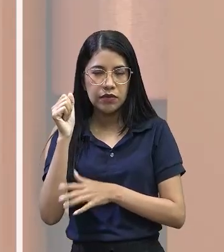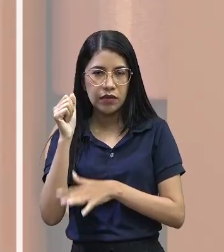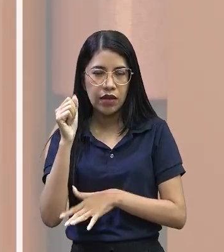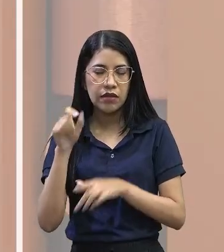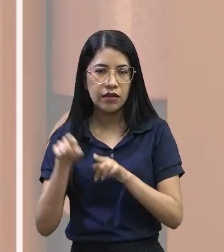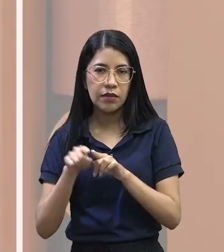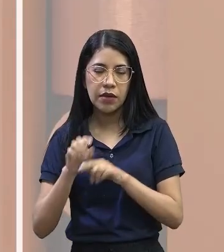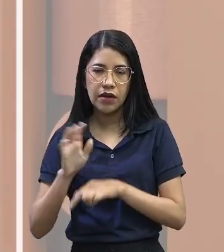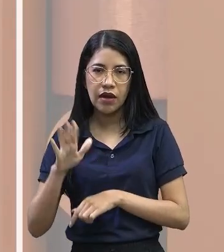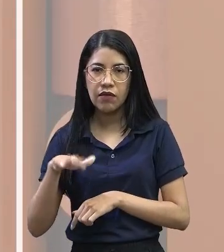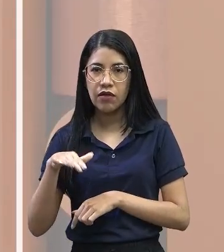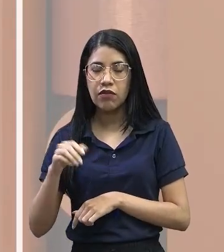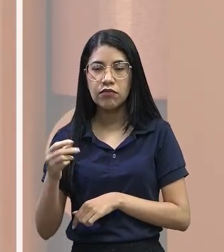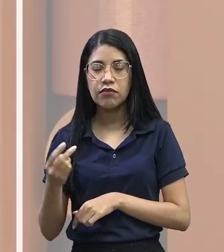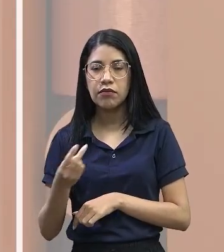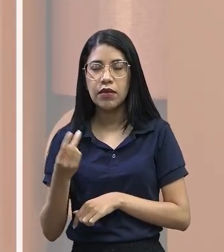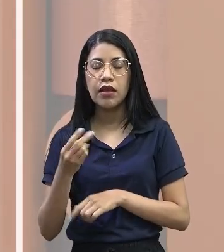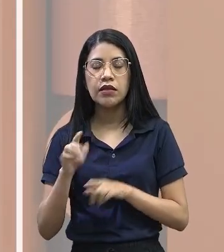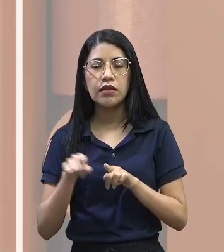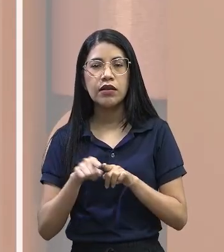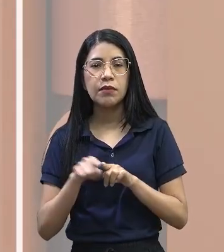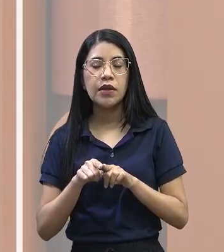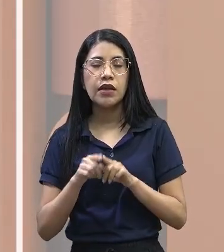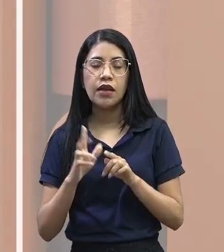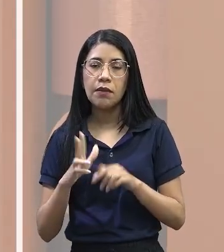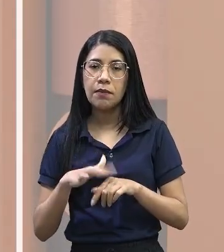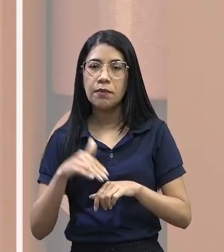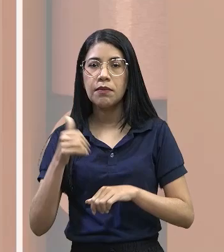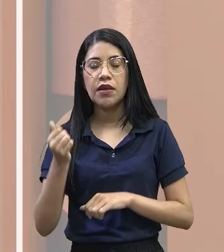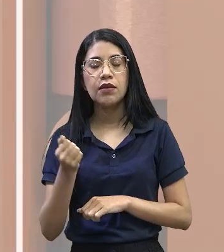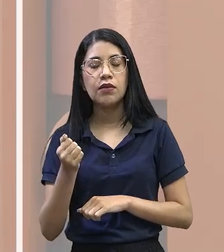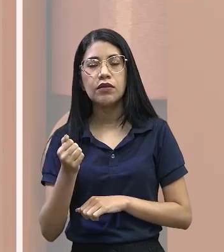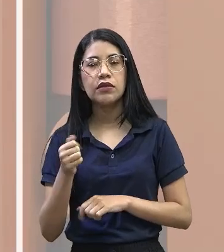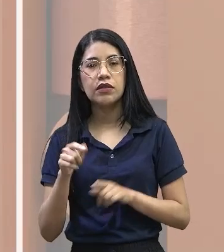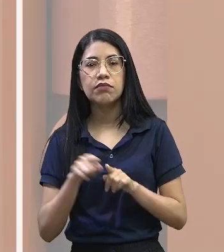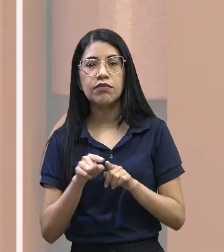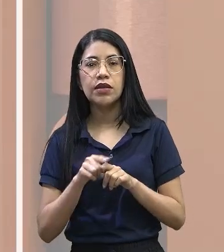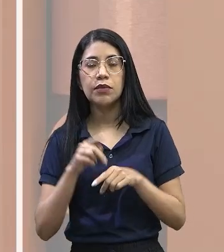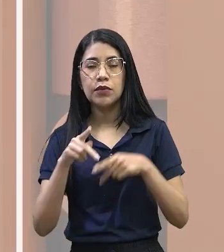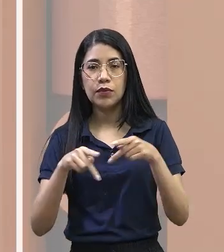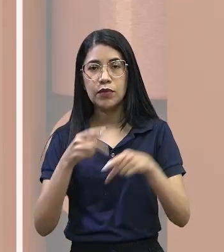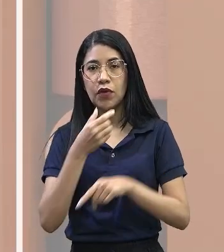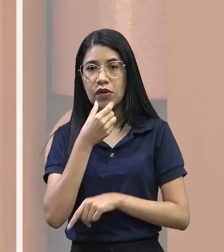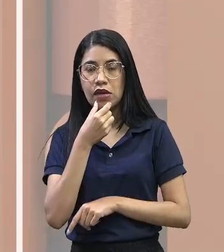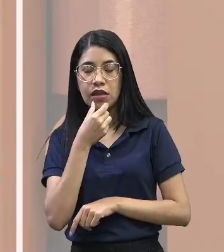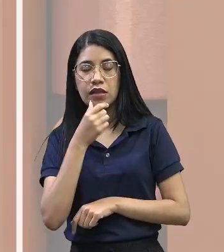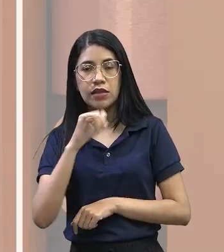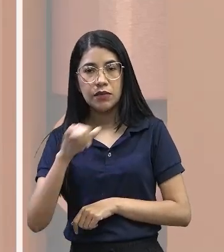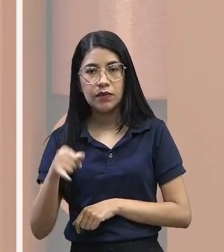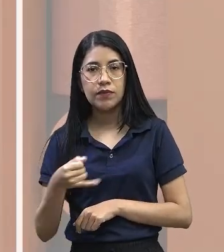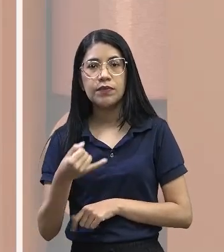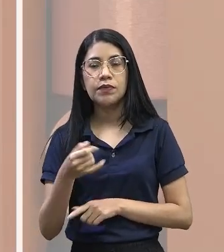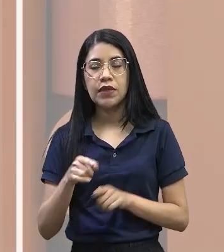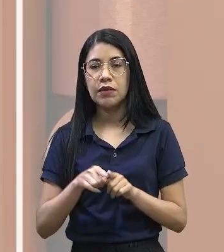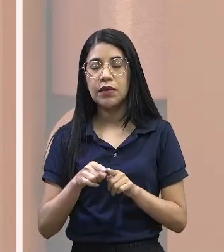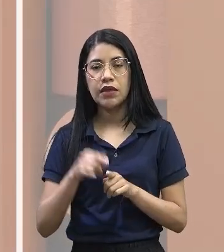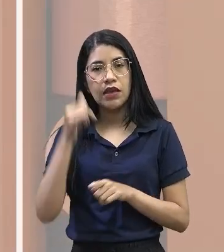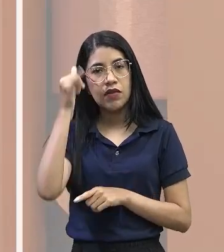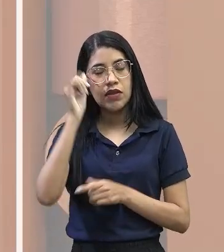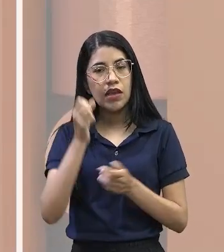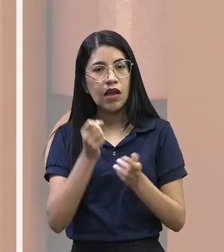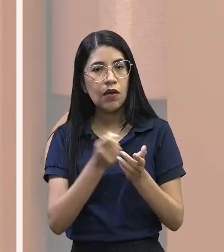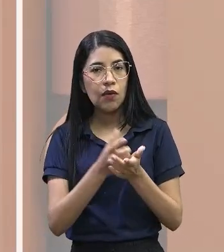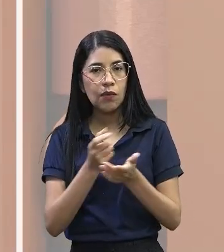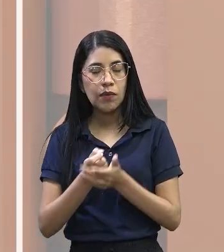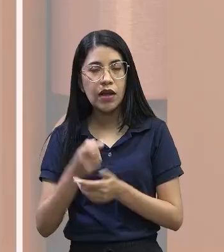e também, de certa forma, muito mais vantajoso para os ingleses, principalmente, explorarem e não comprarem mais o